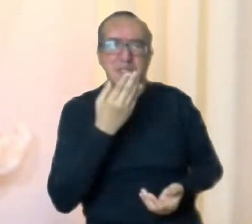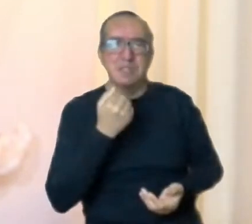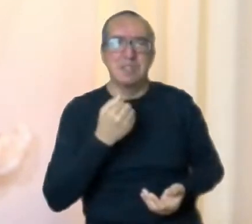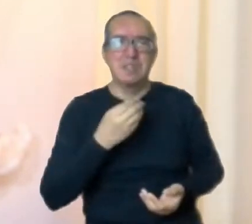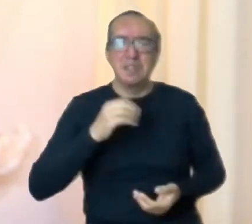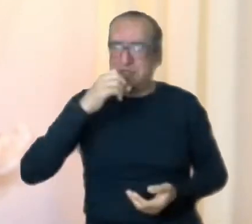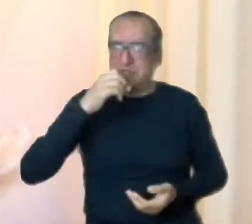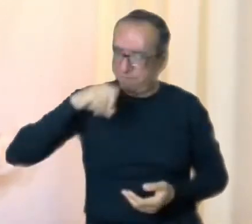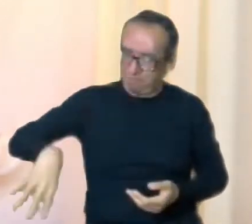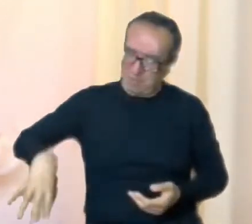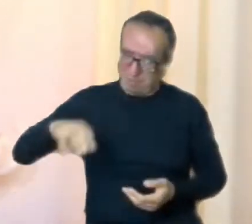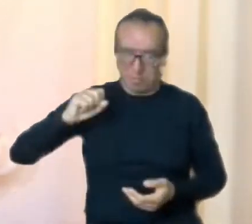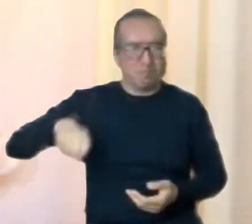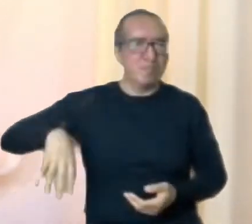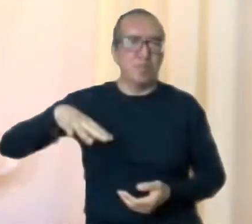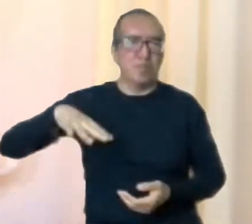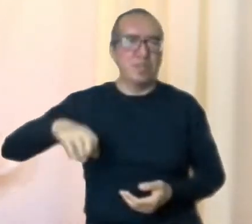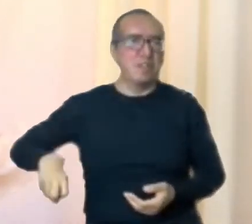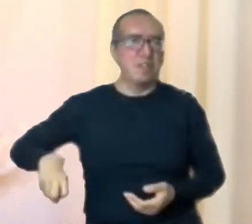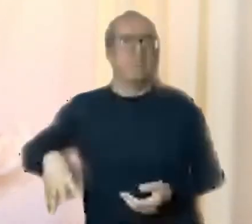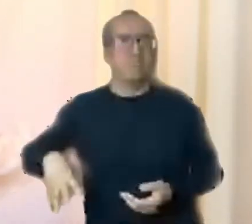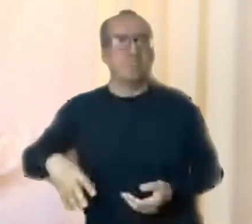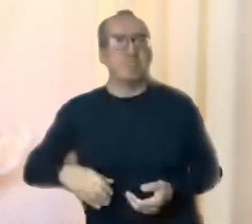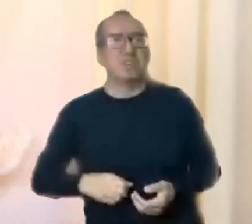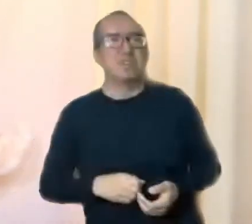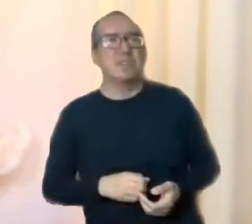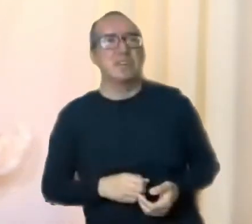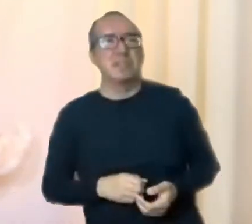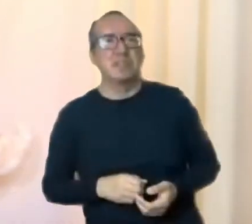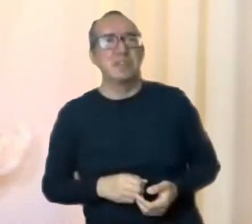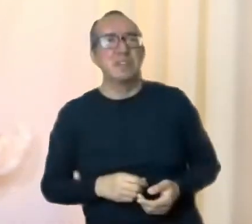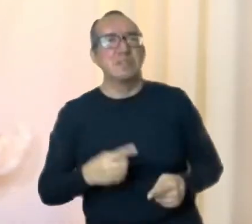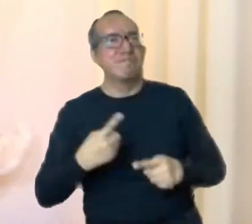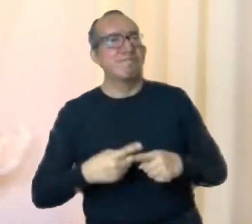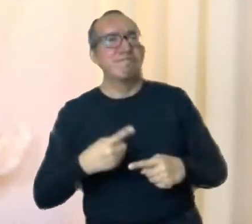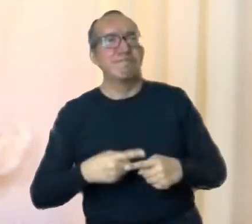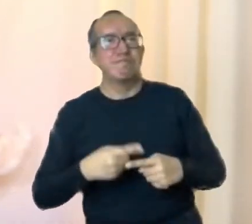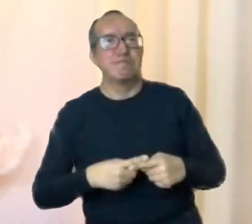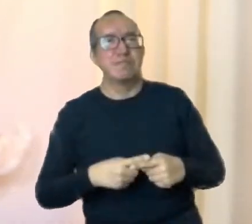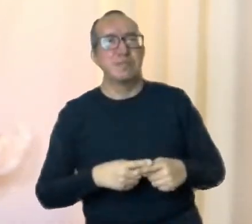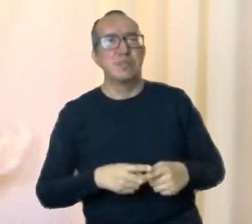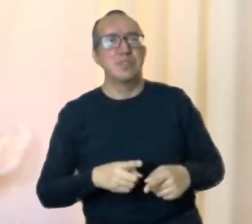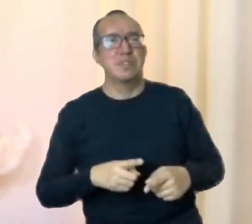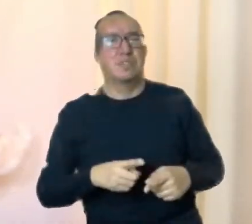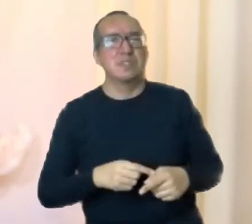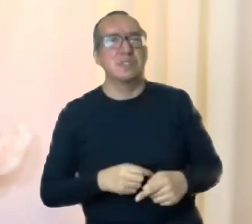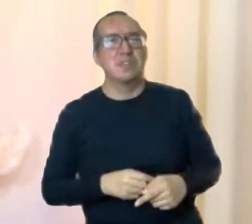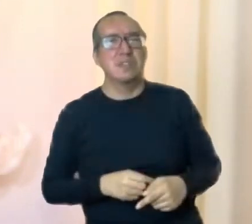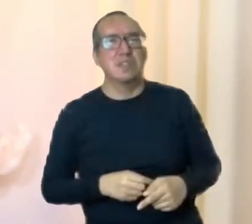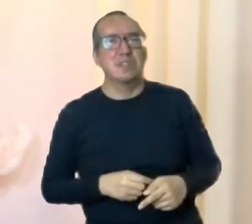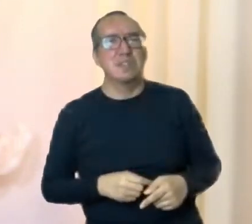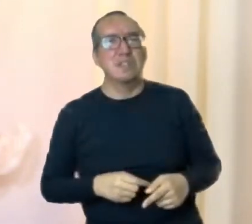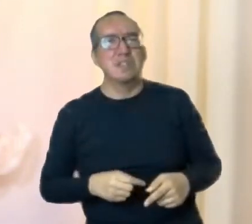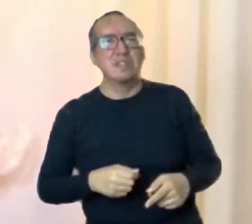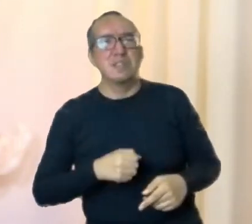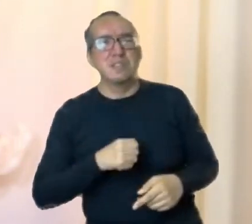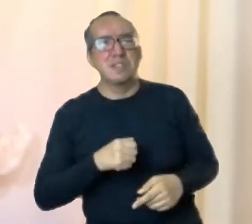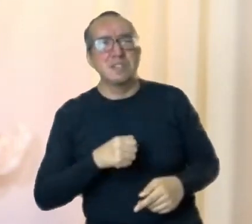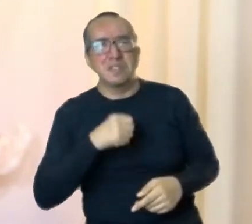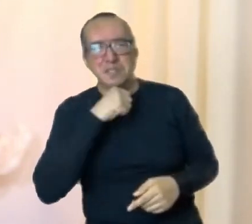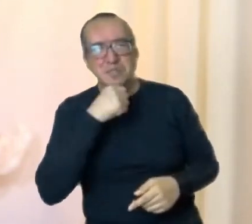lixo simplesmente por estar estragado. Não. Vai parar no lixo porque muitas vezes